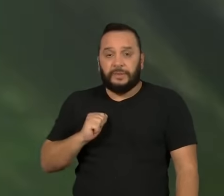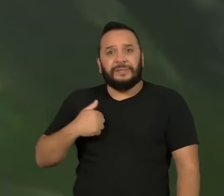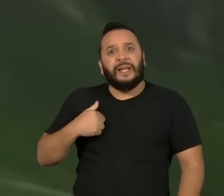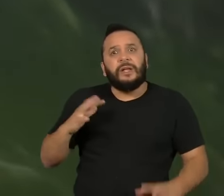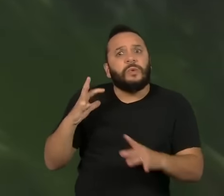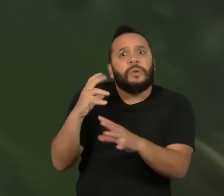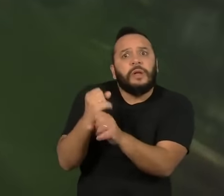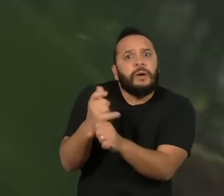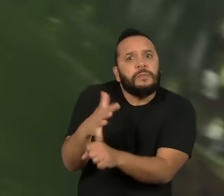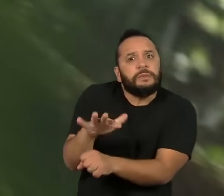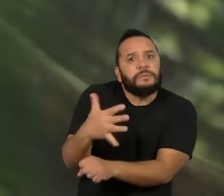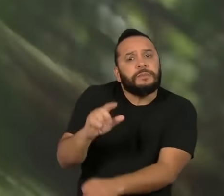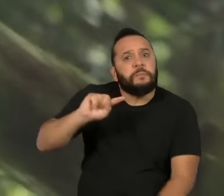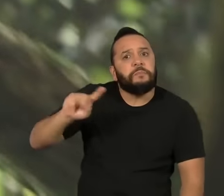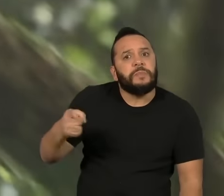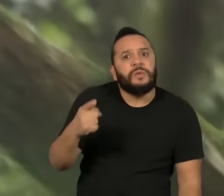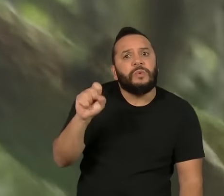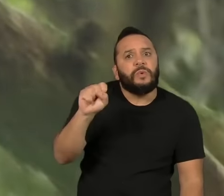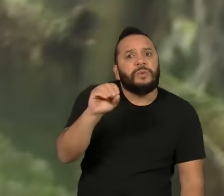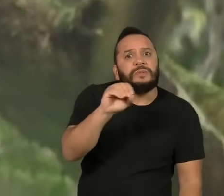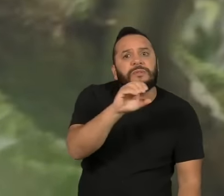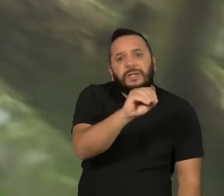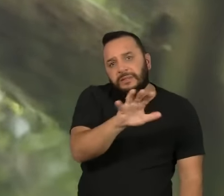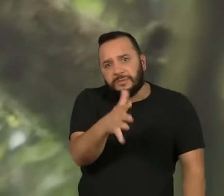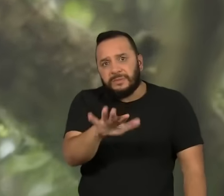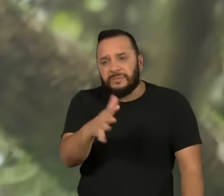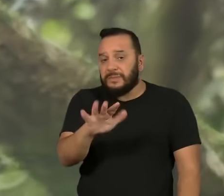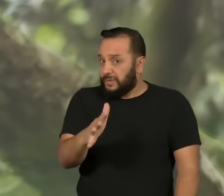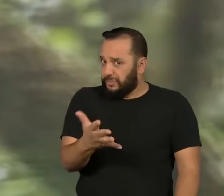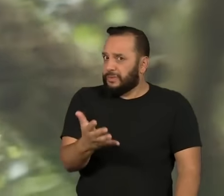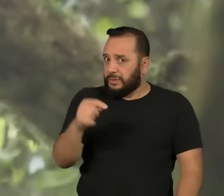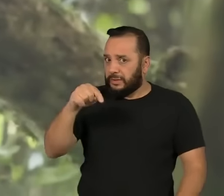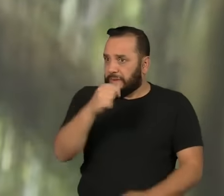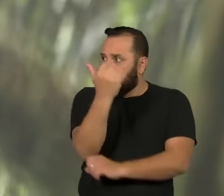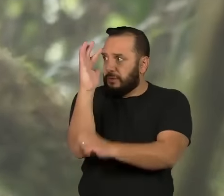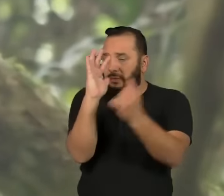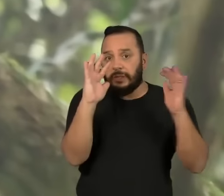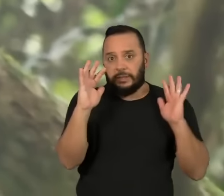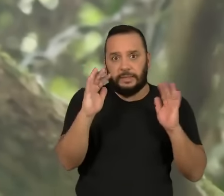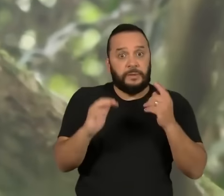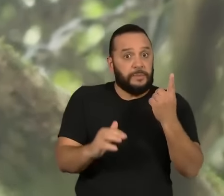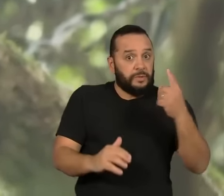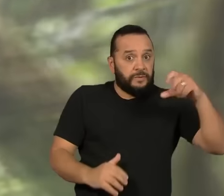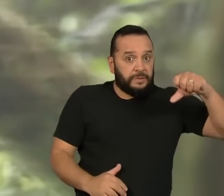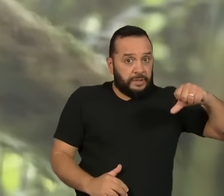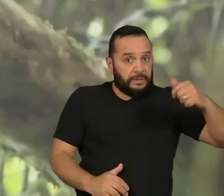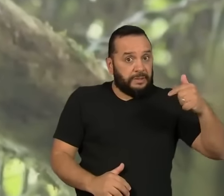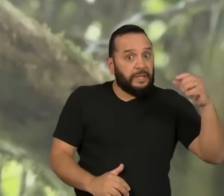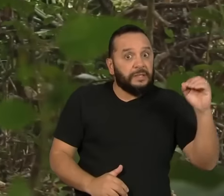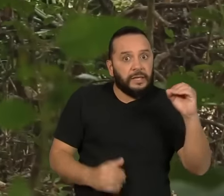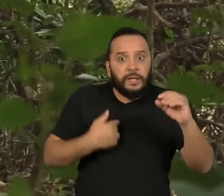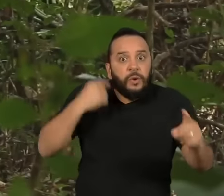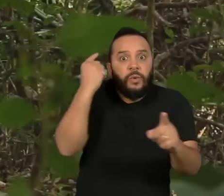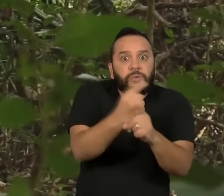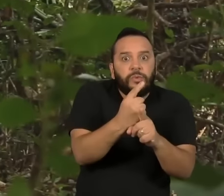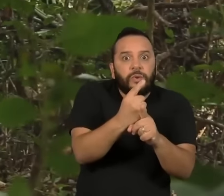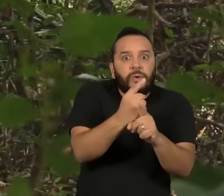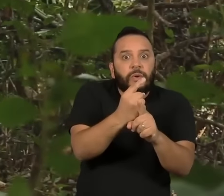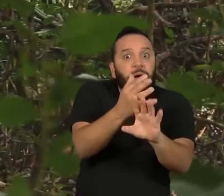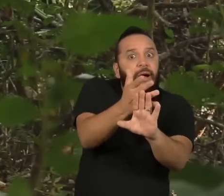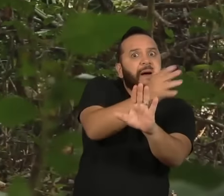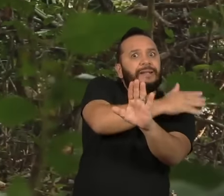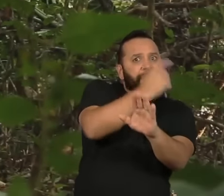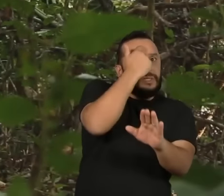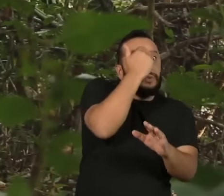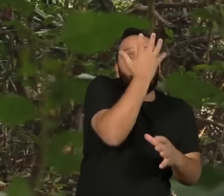na natureza. Na década de 70, foi redescoberto depois de ser considerado extinto. A